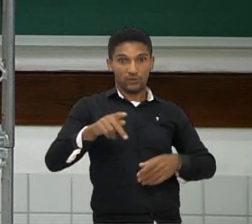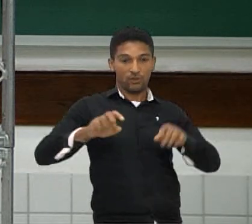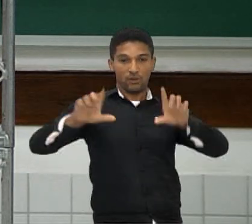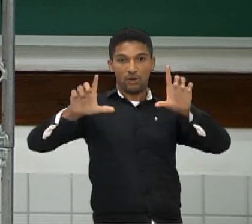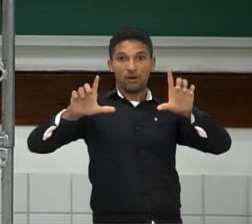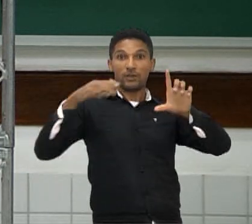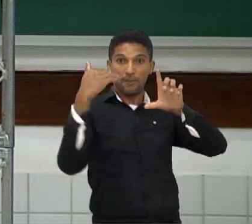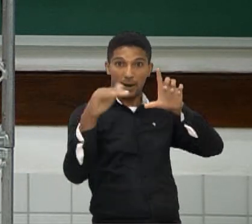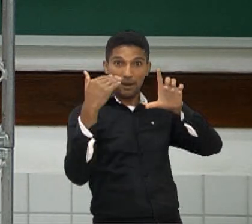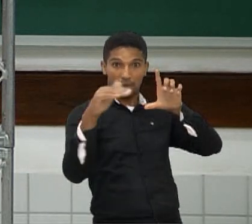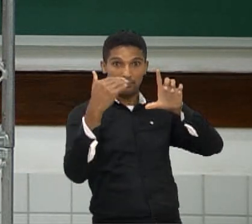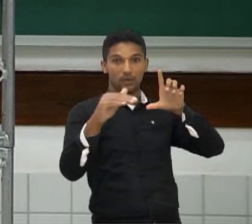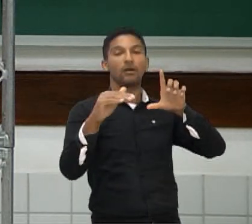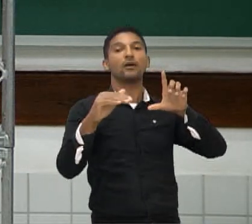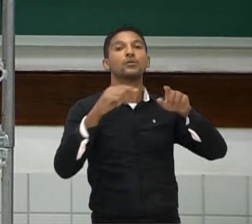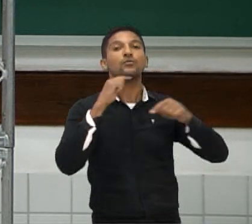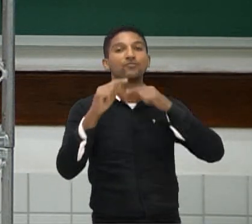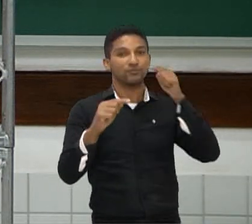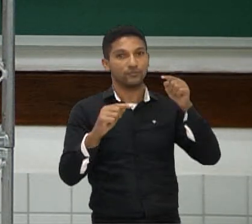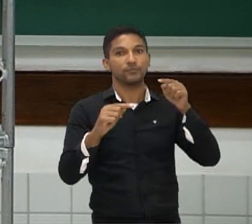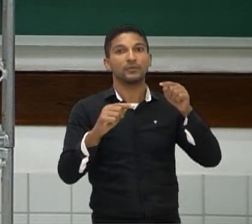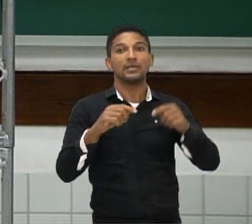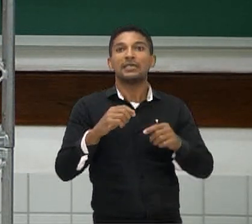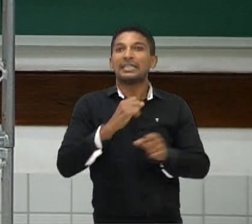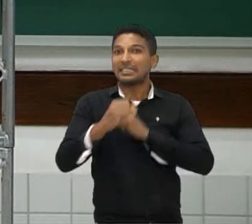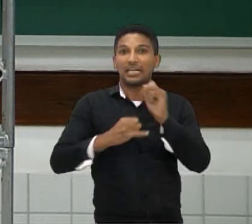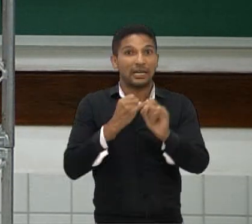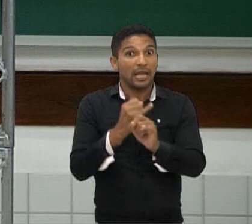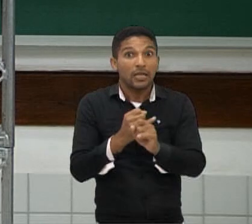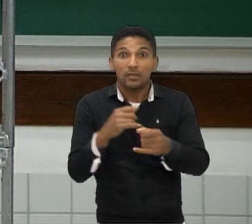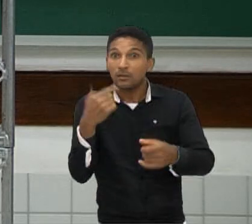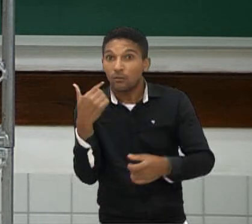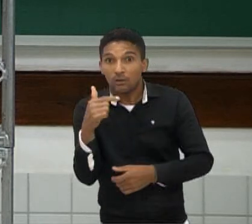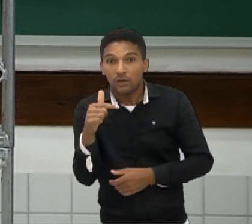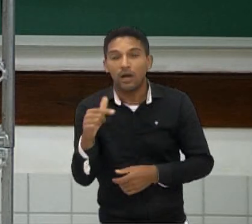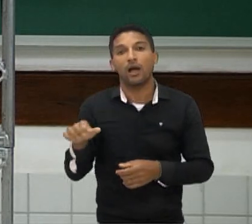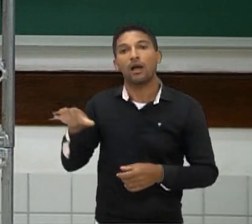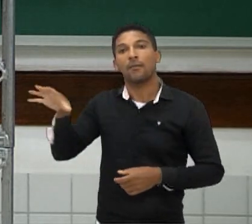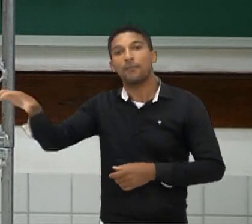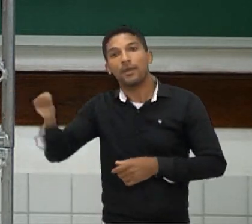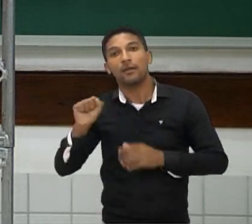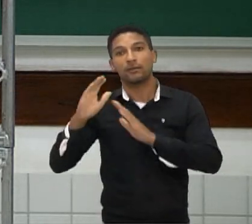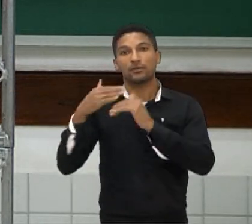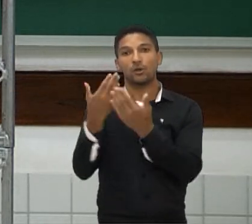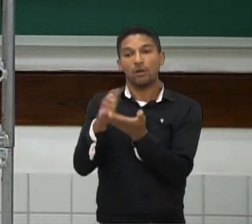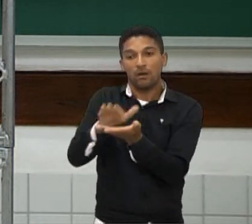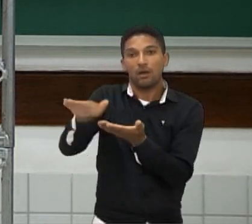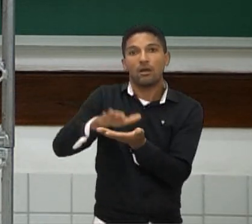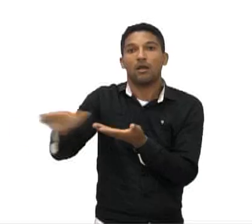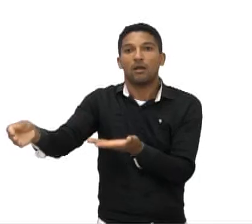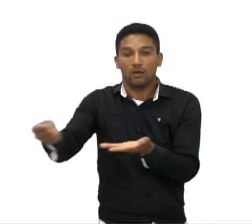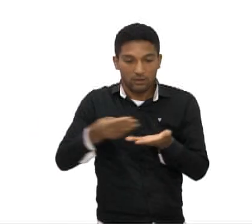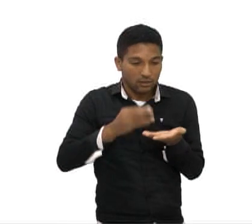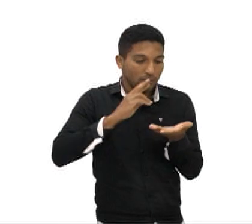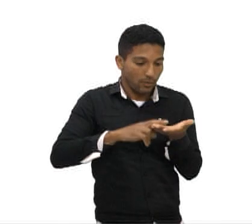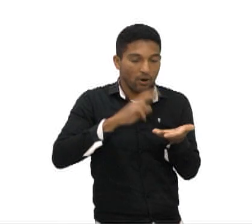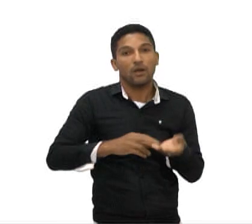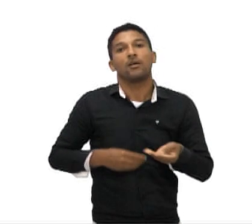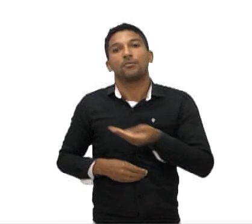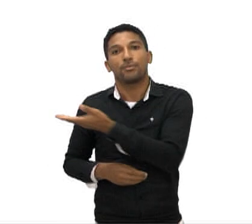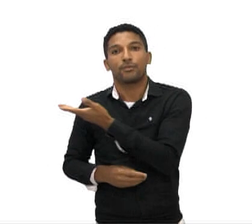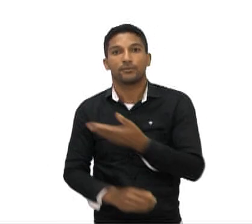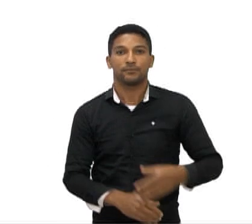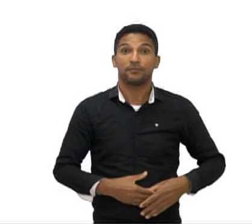as atividades impressas e leve até a escola. Beleza? Vamos lá então. ¿Te acuerdas de la